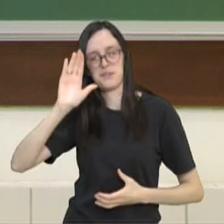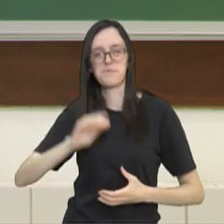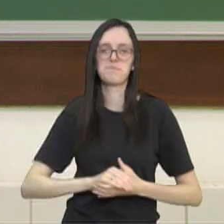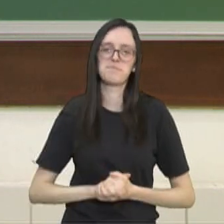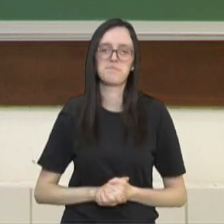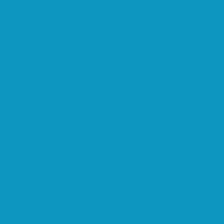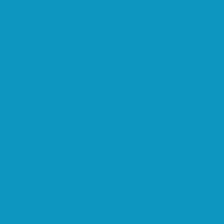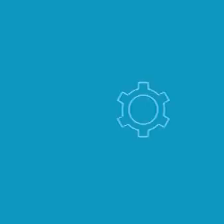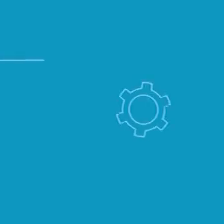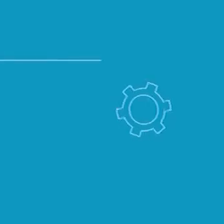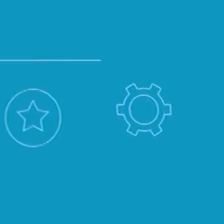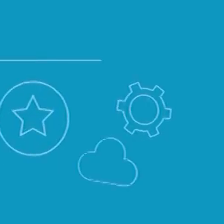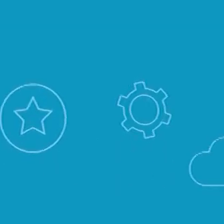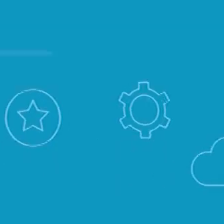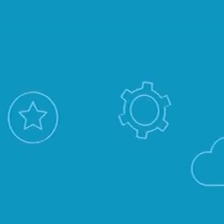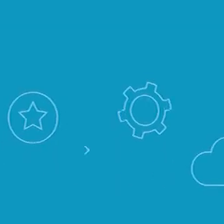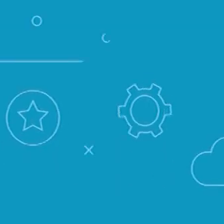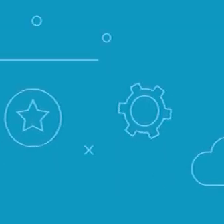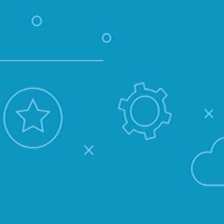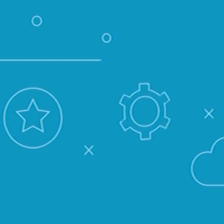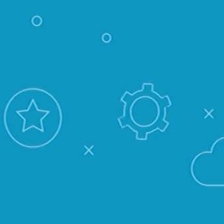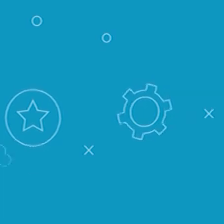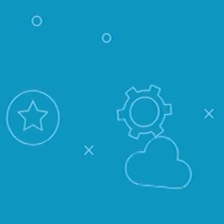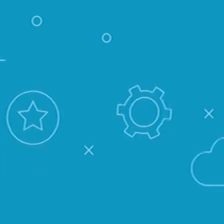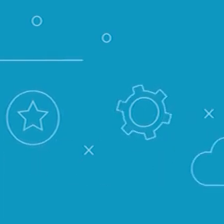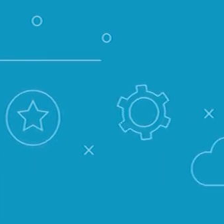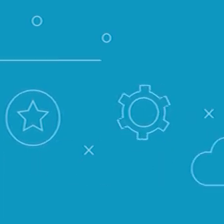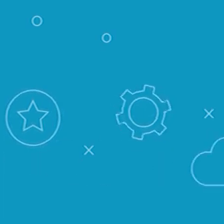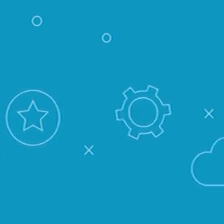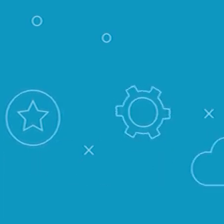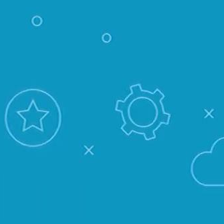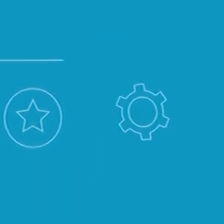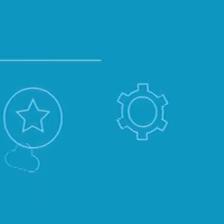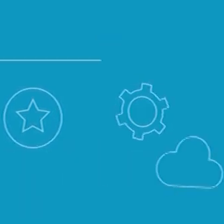pessoa, vai falar um pouco da família dela. Aproveitem então esta oportunidade de ampliar os conhecimentos de vocês.